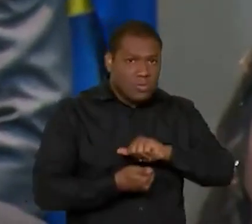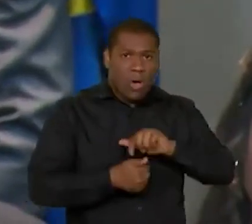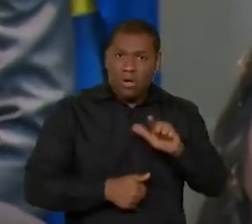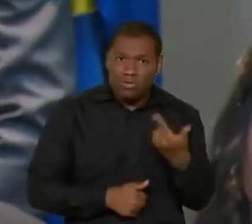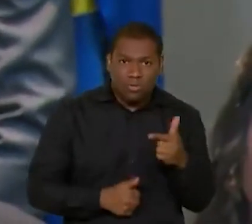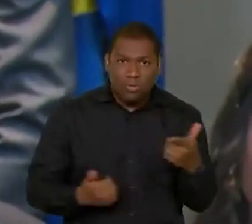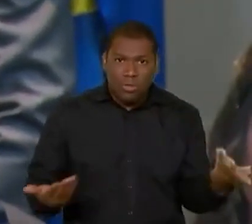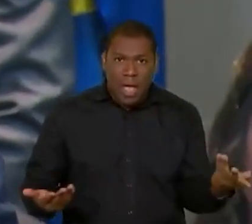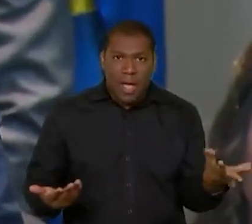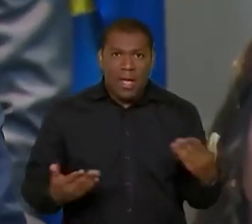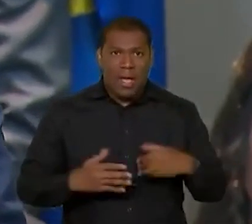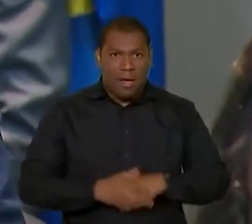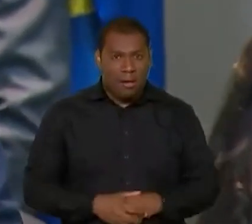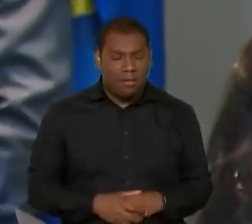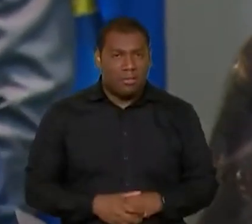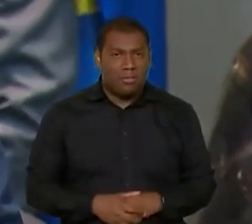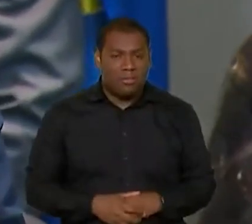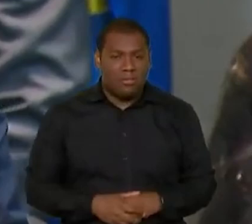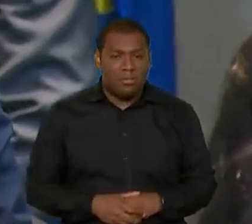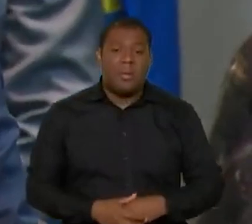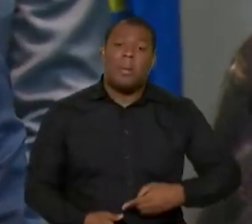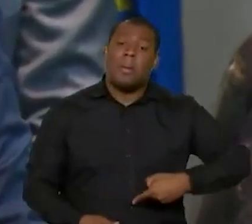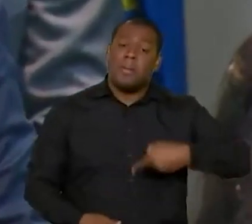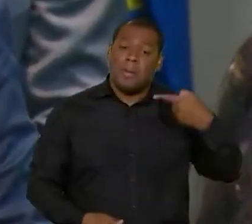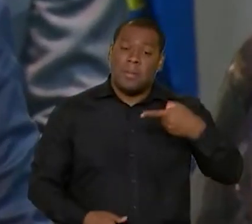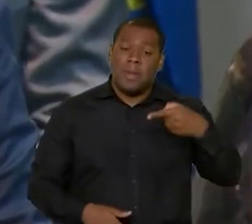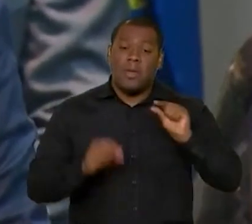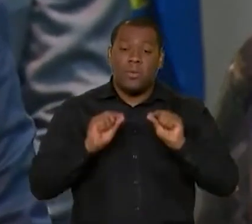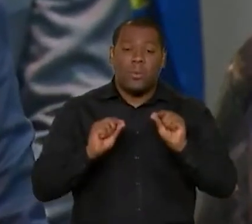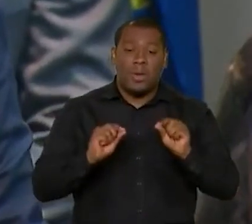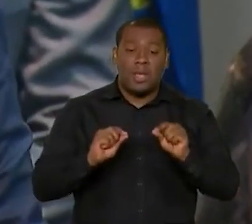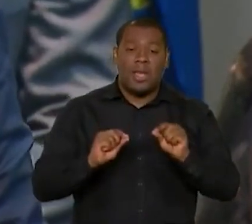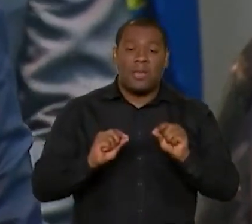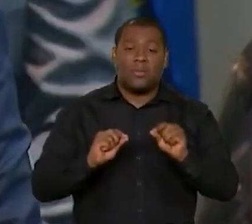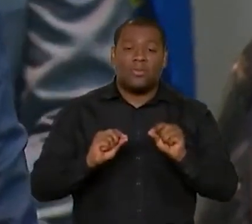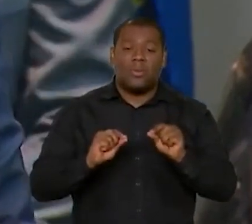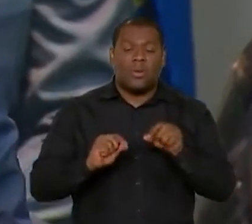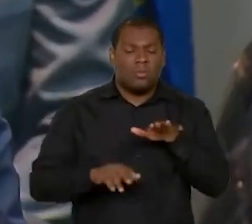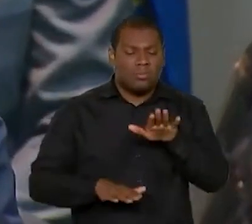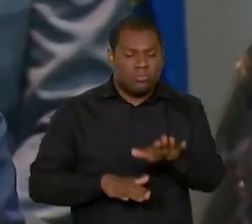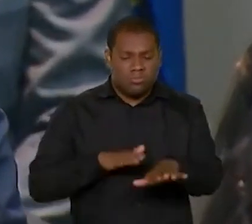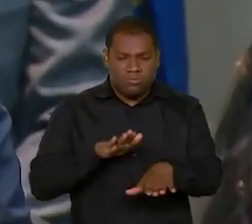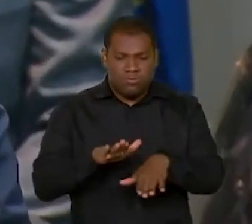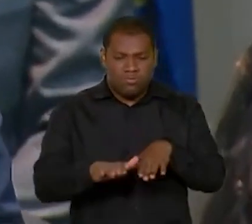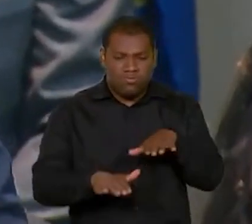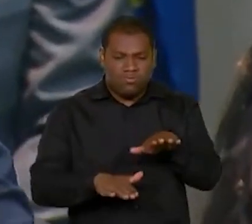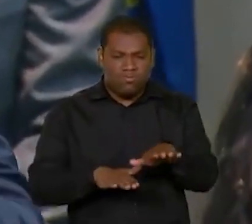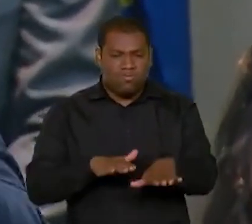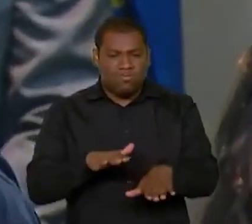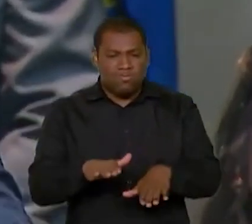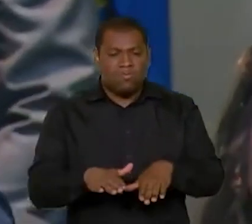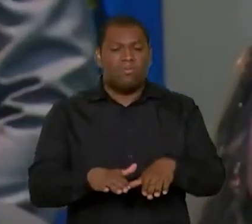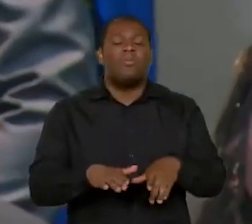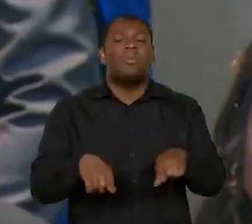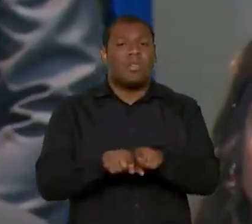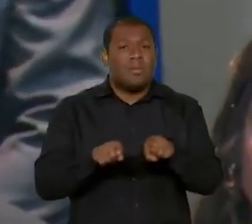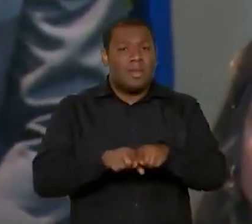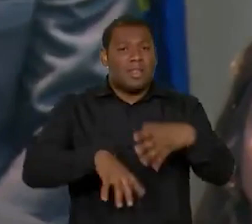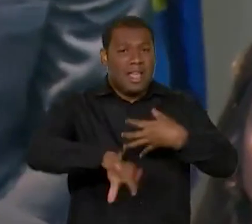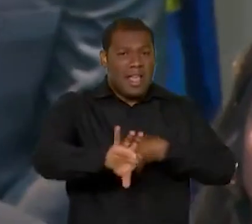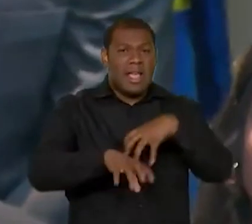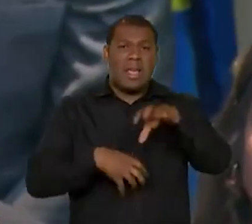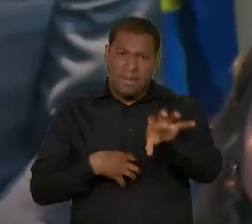o seu esporte de qualidade. Nós, primeiro, temos que ter o pé no chão e, acima de tudo, sensibilidade com quem